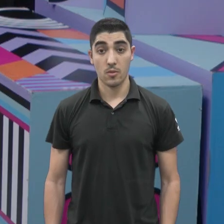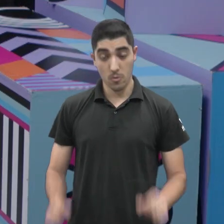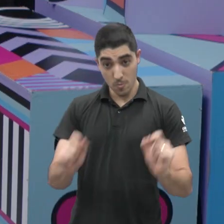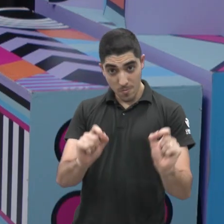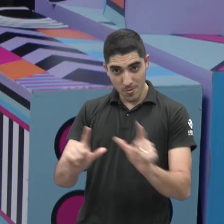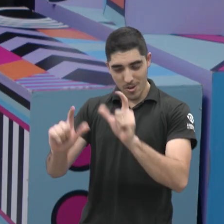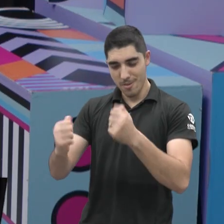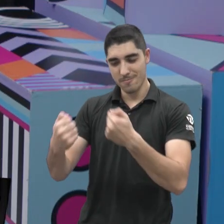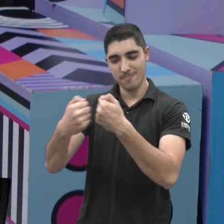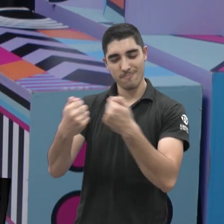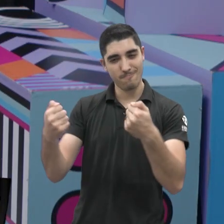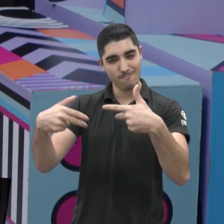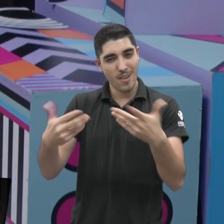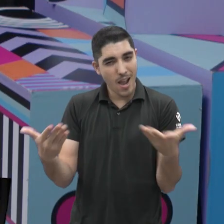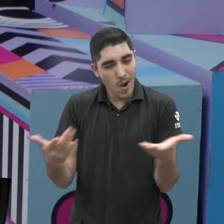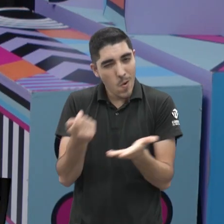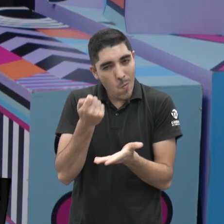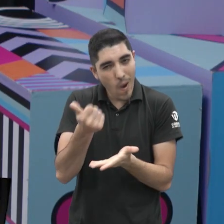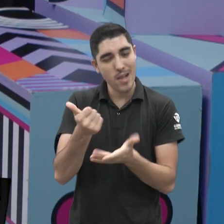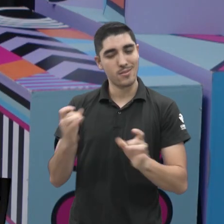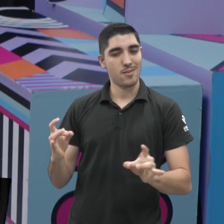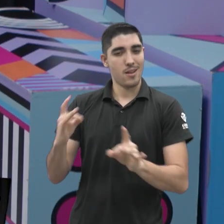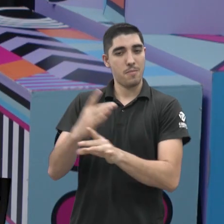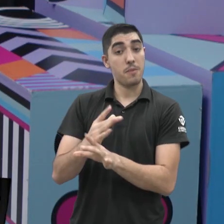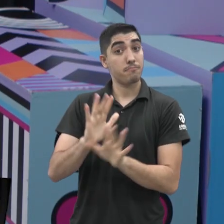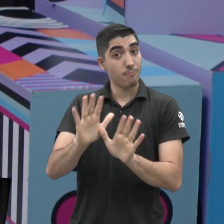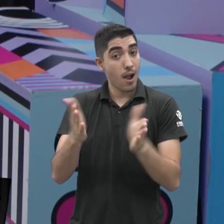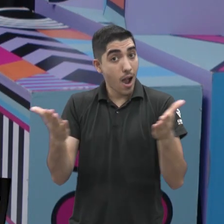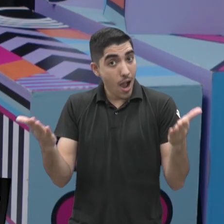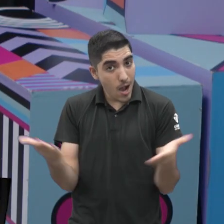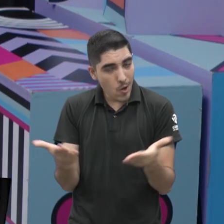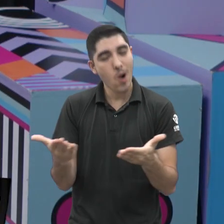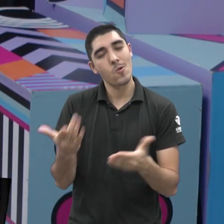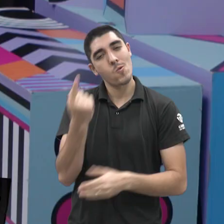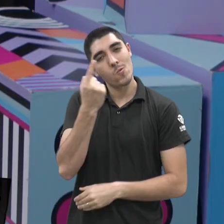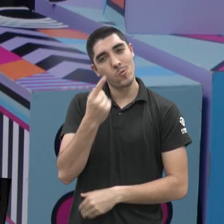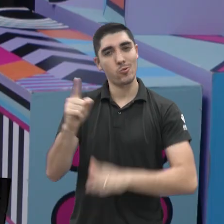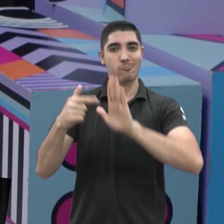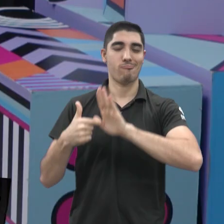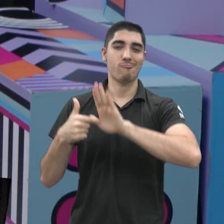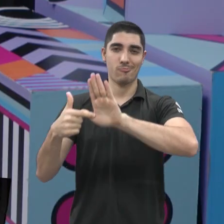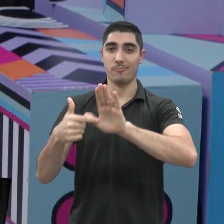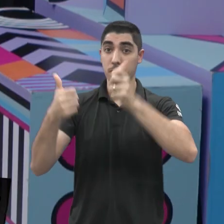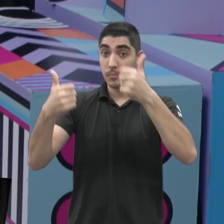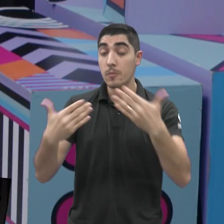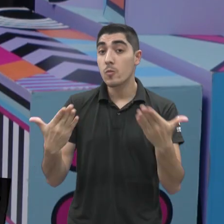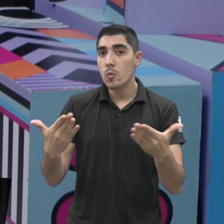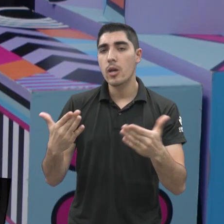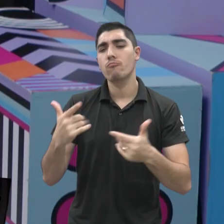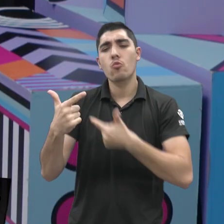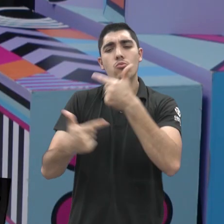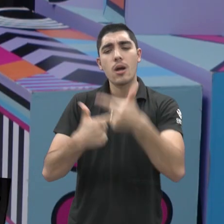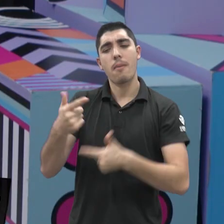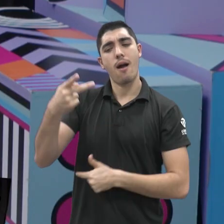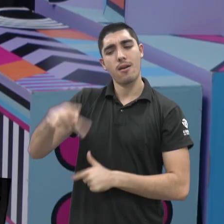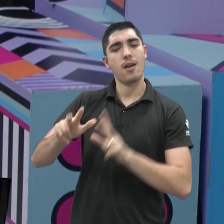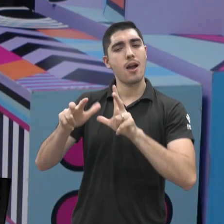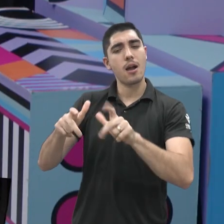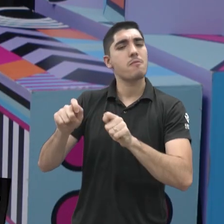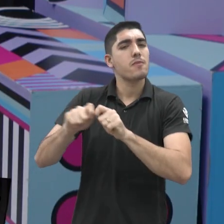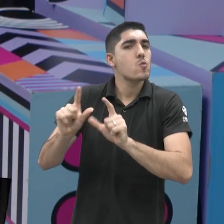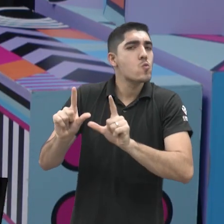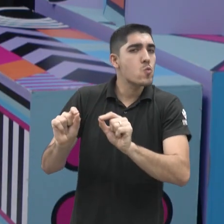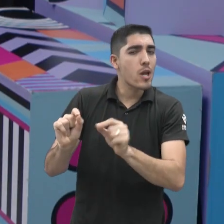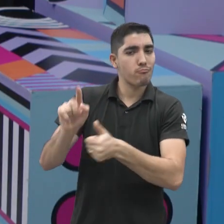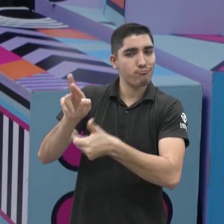O Tá Ligado na Cidade está quase no fim, mas chegamos ao terceiro e último bloco, portanto, hora de falar dos trabalhos aqui